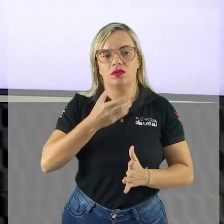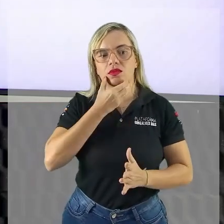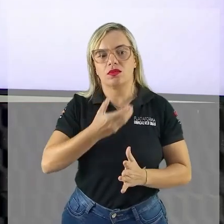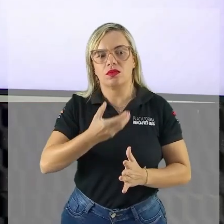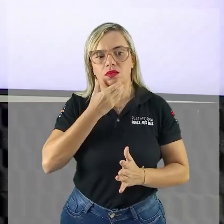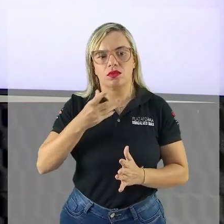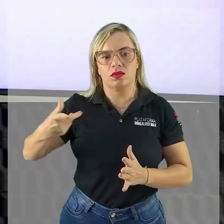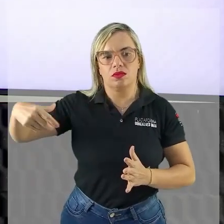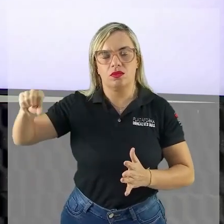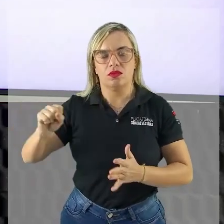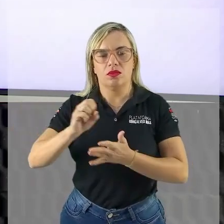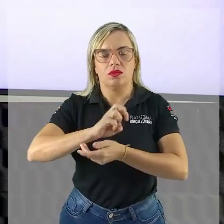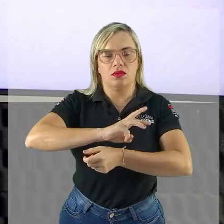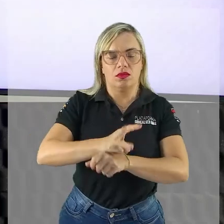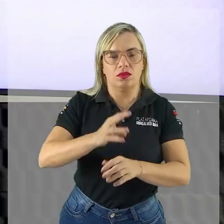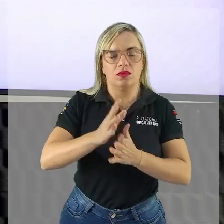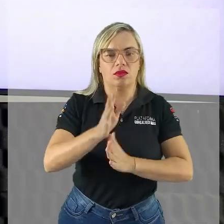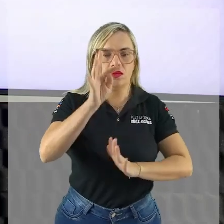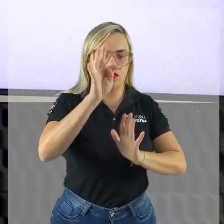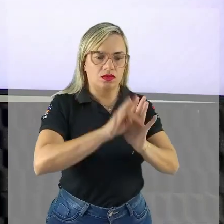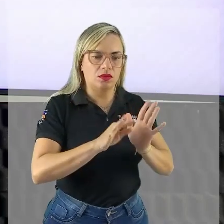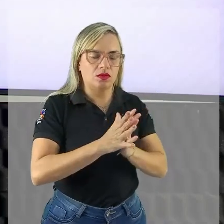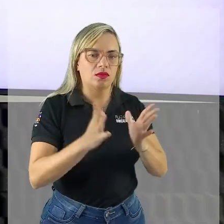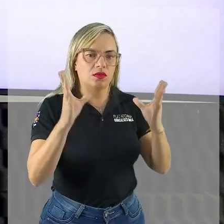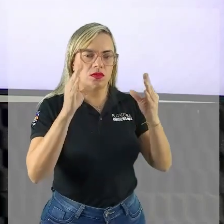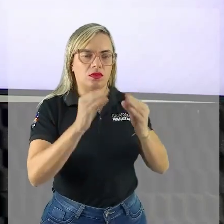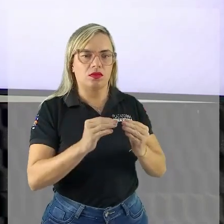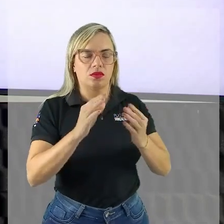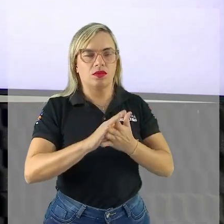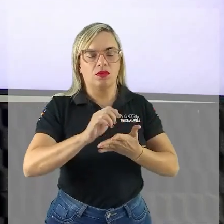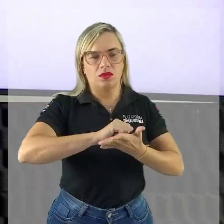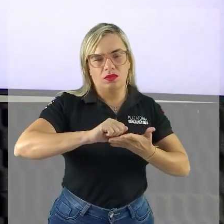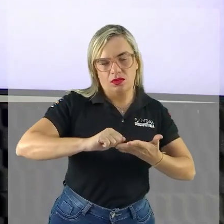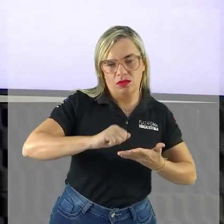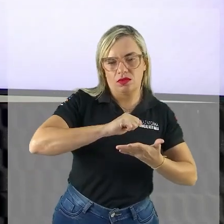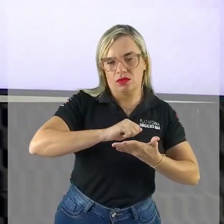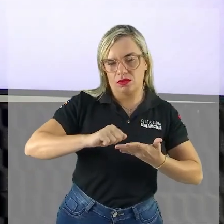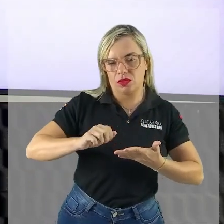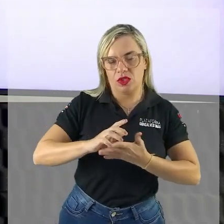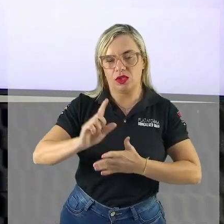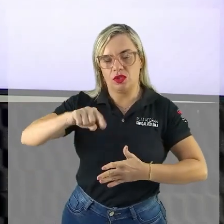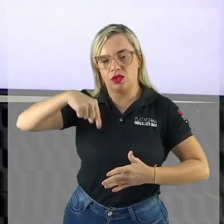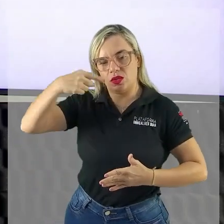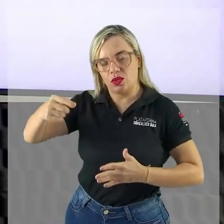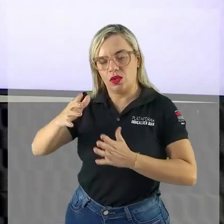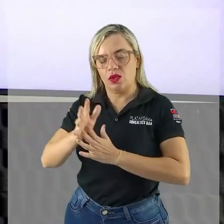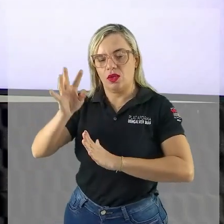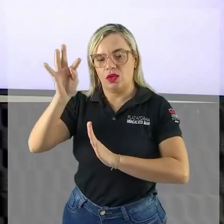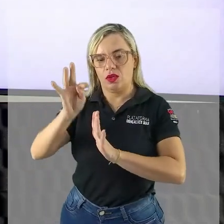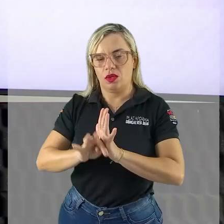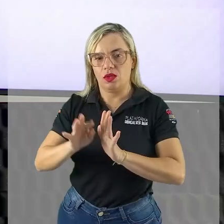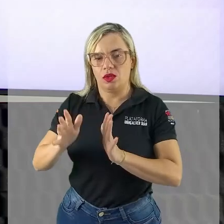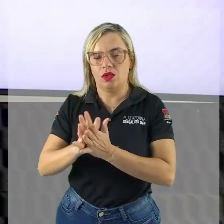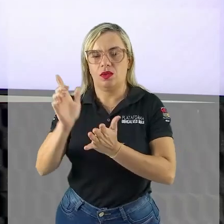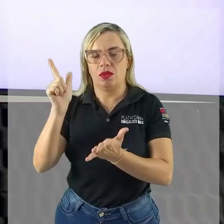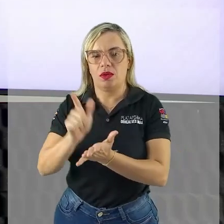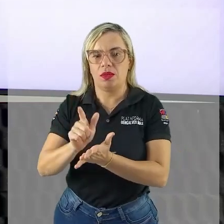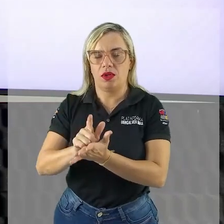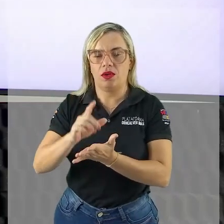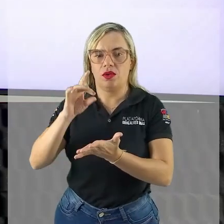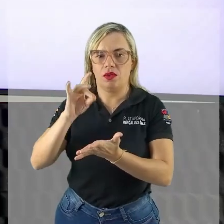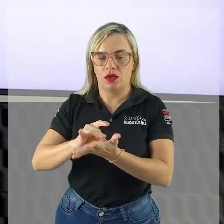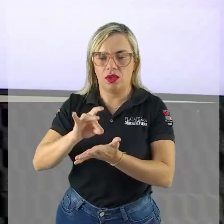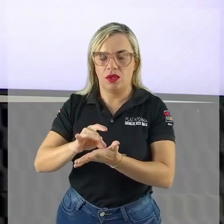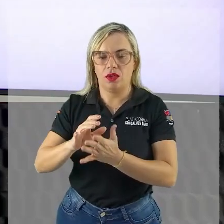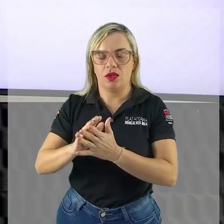PAS, você vai fazer um texto, rascunho, e depois vai fazer um texto na folha oficial.